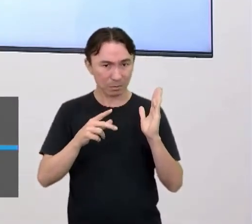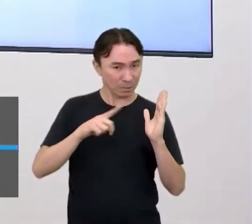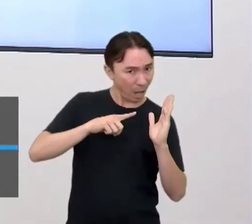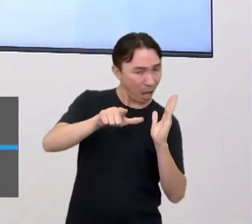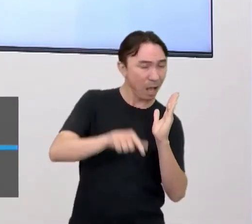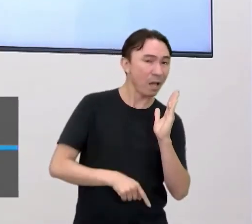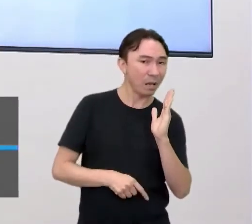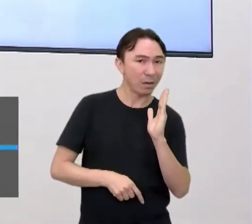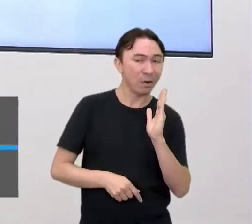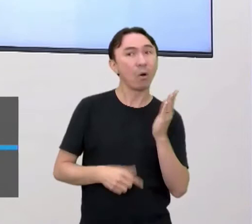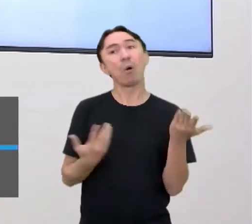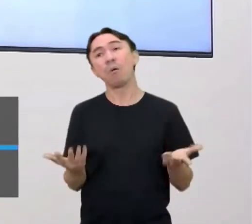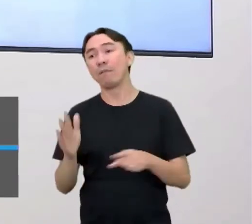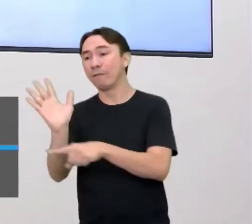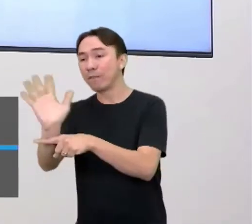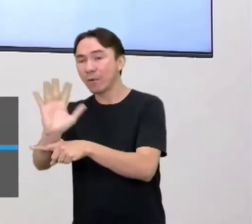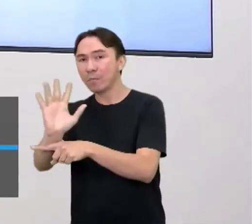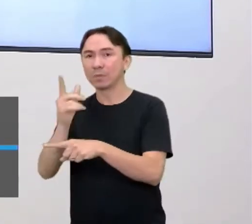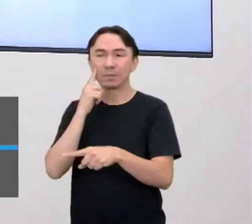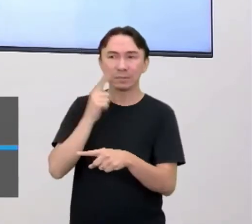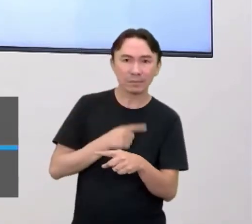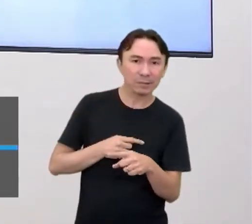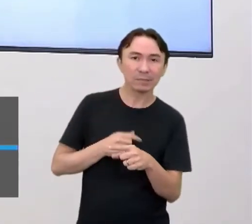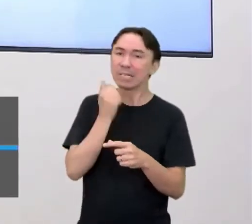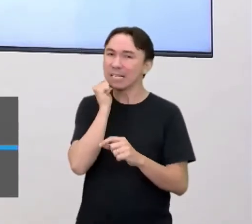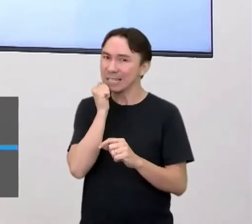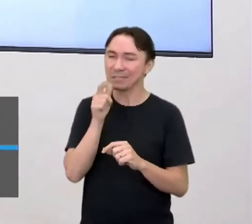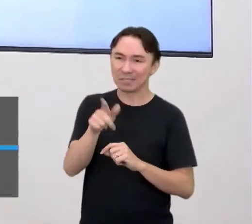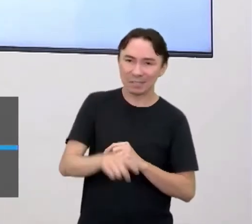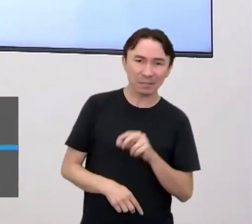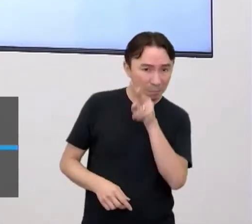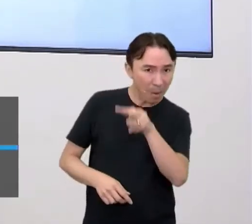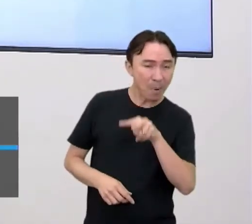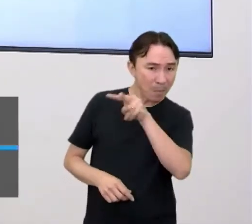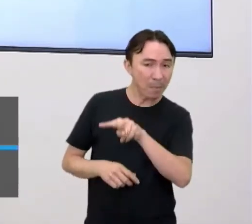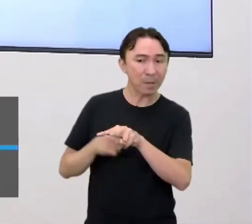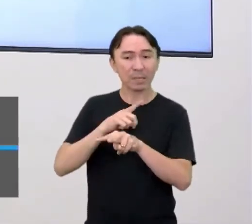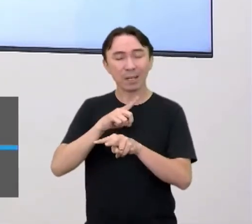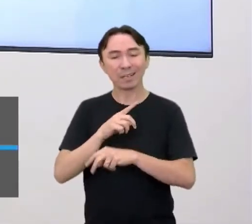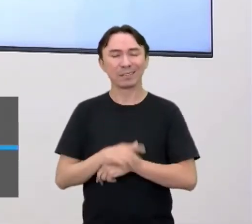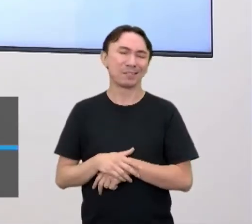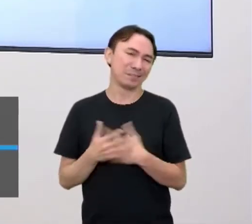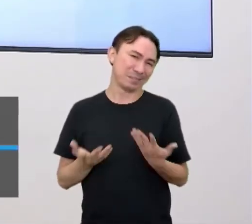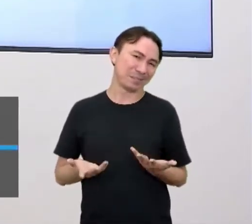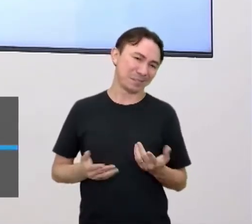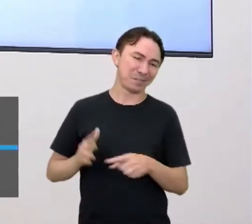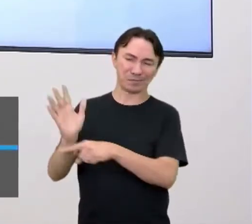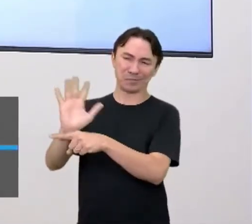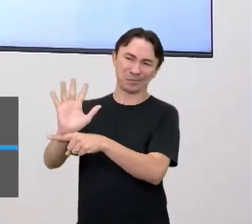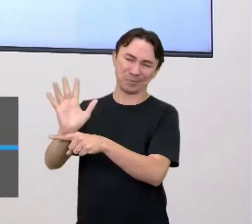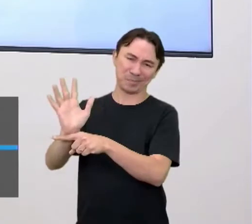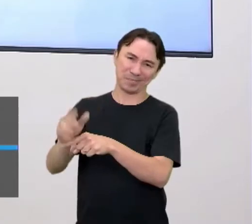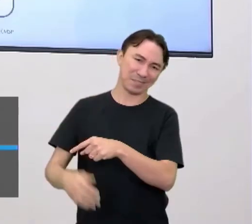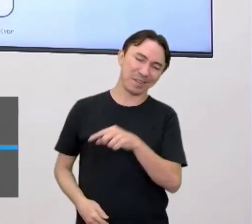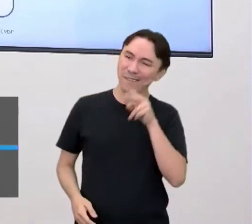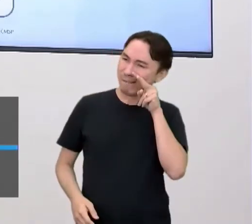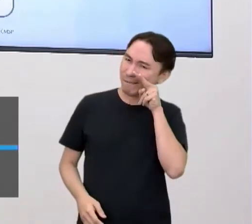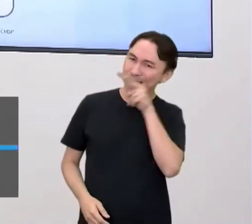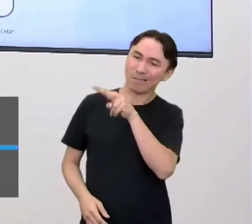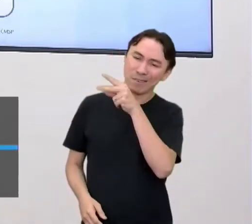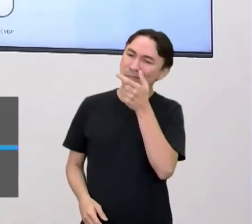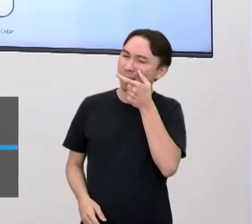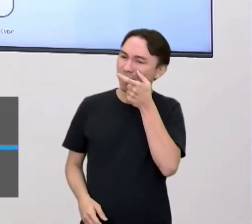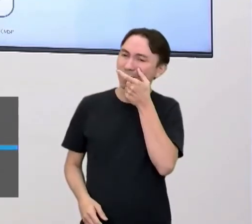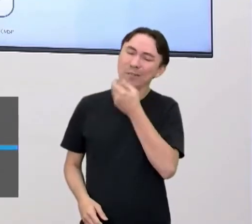nem trazer essa resposta, porque é claro que é muito mais confortável assistir a um filme do que ler aí um